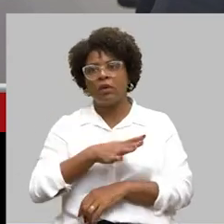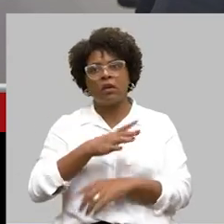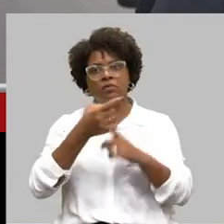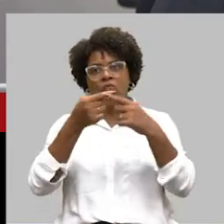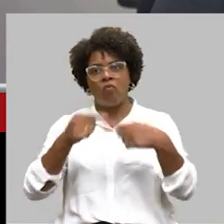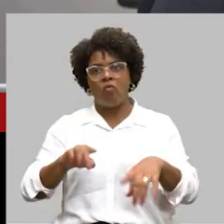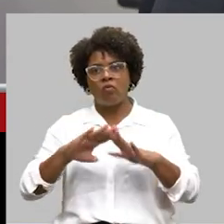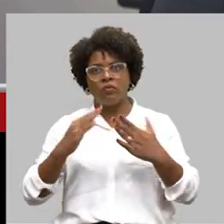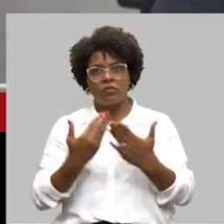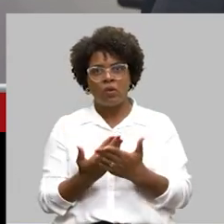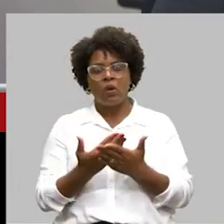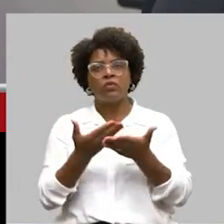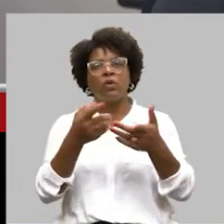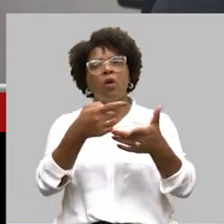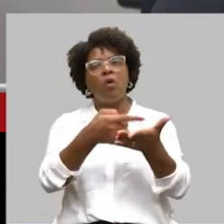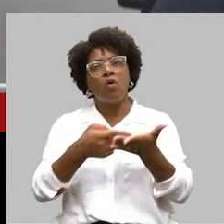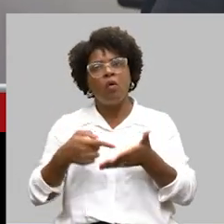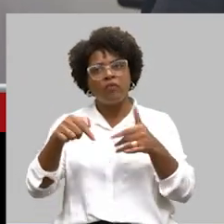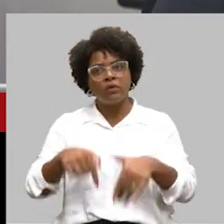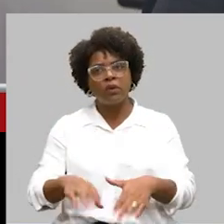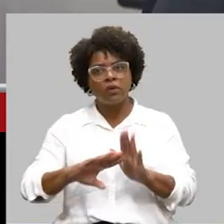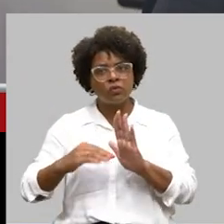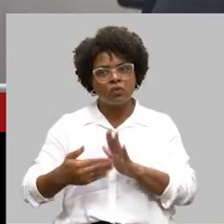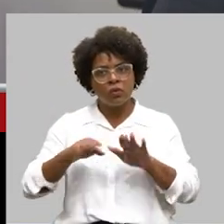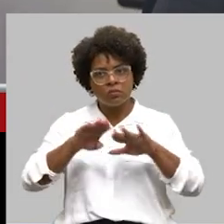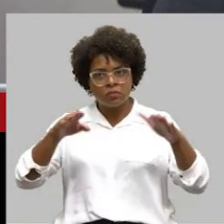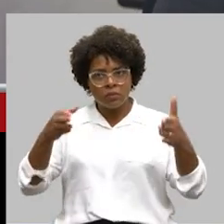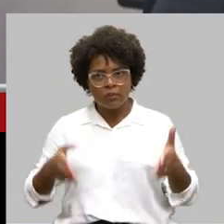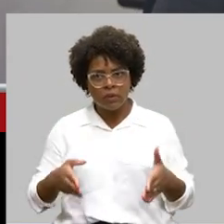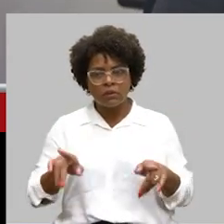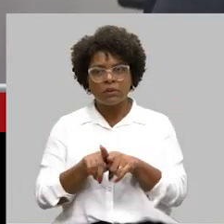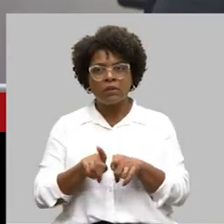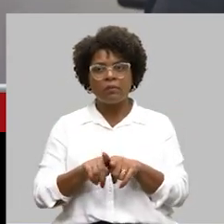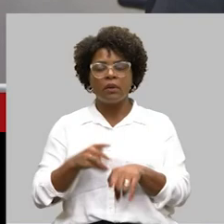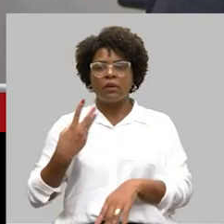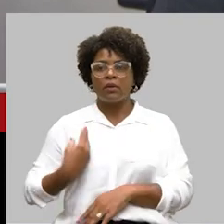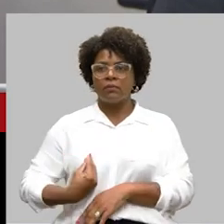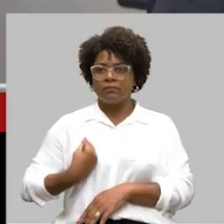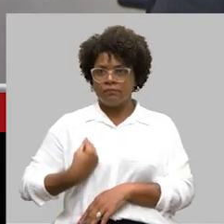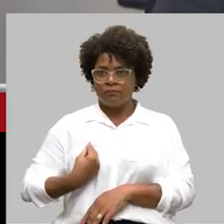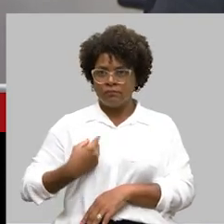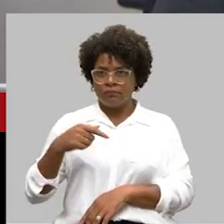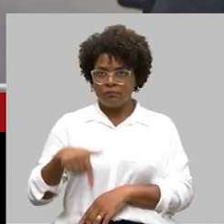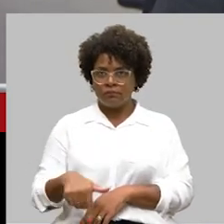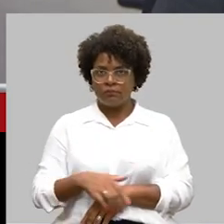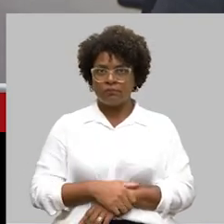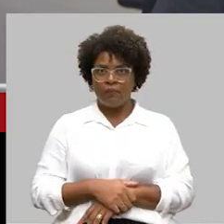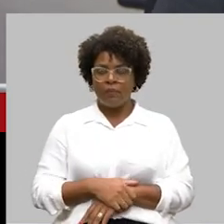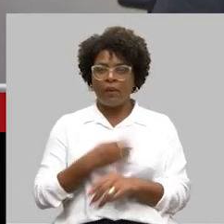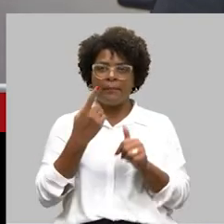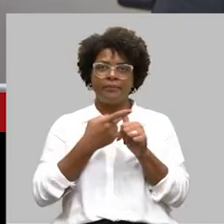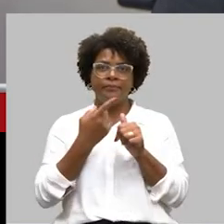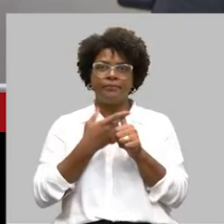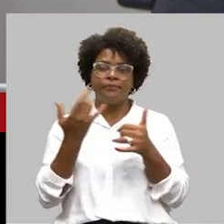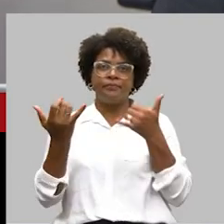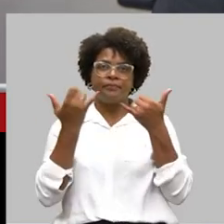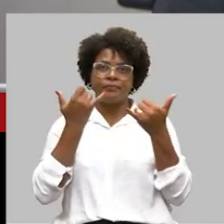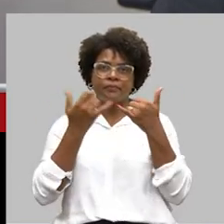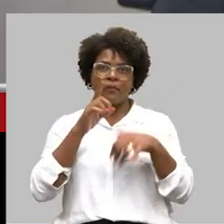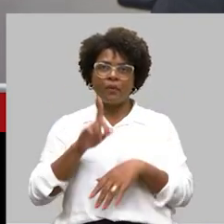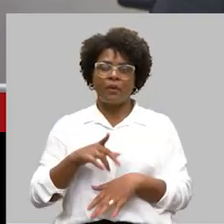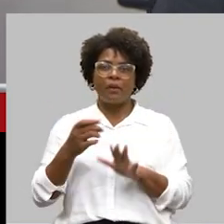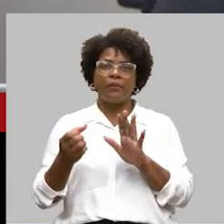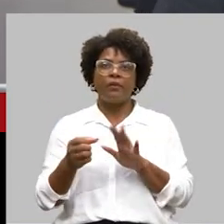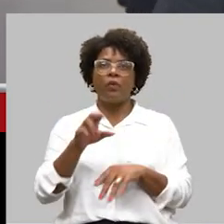todos que participam dessa nosso debate público dizer primeiras informações as informações são do ataque